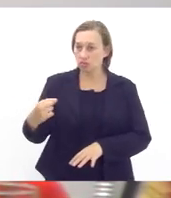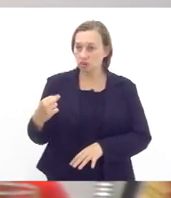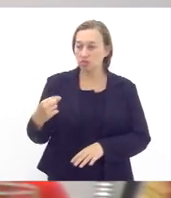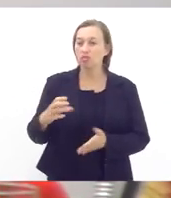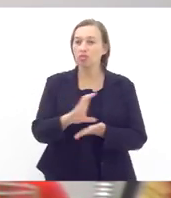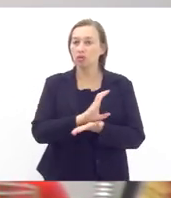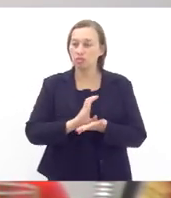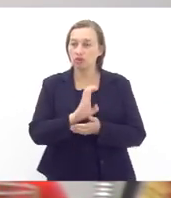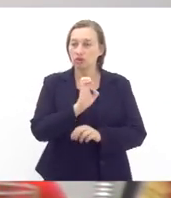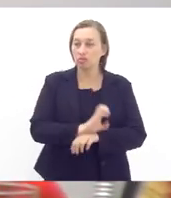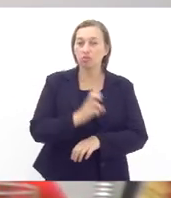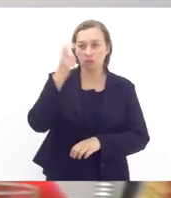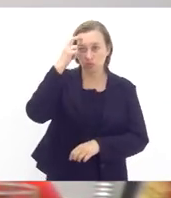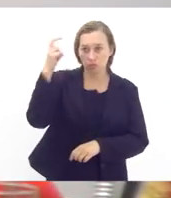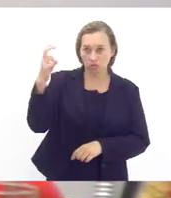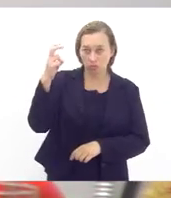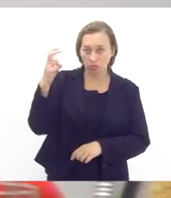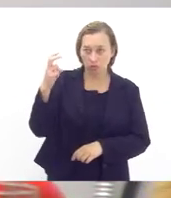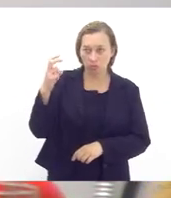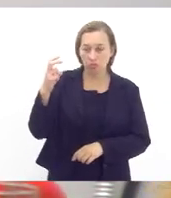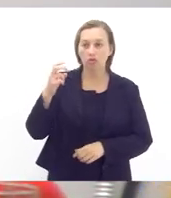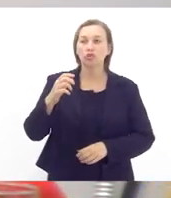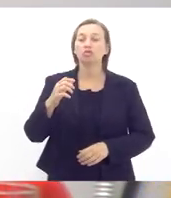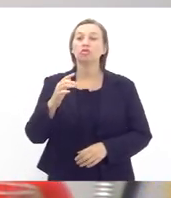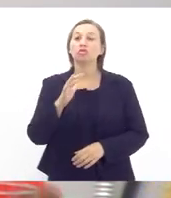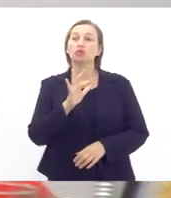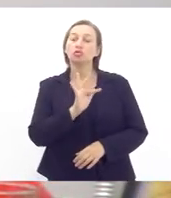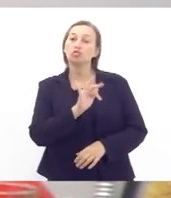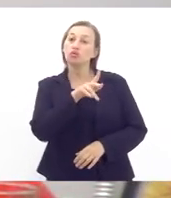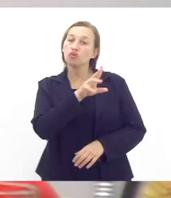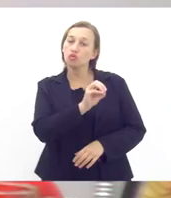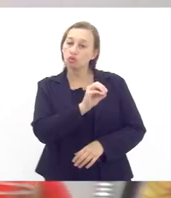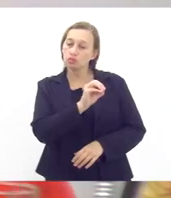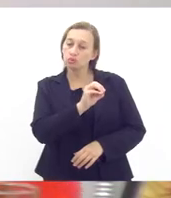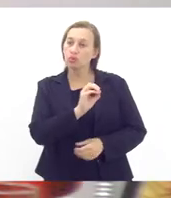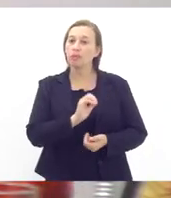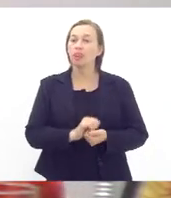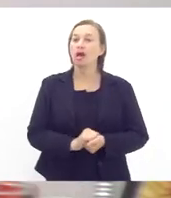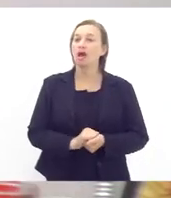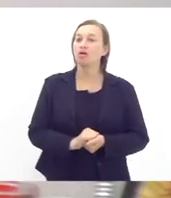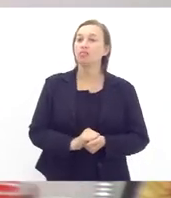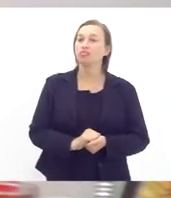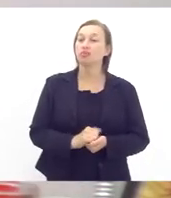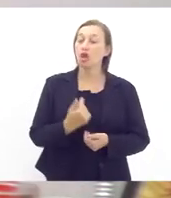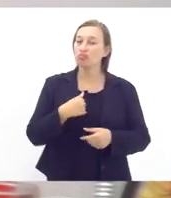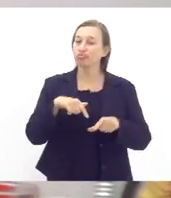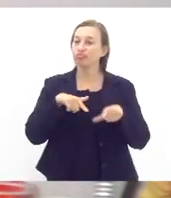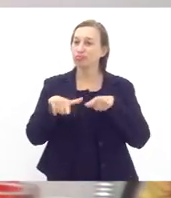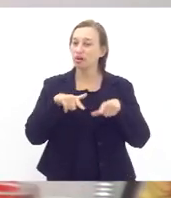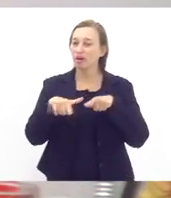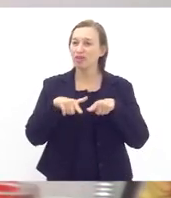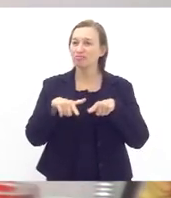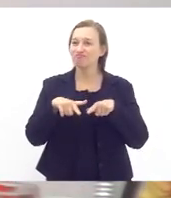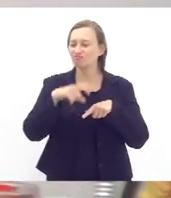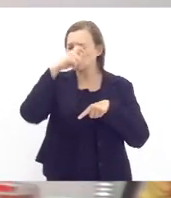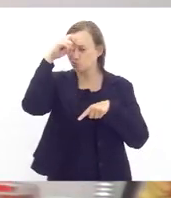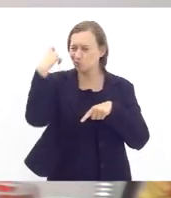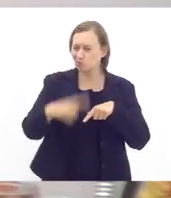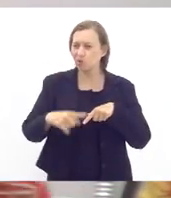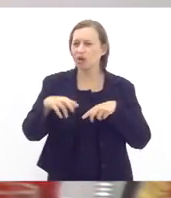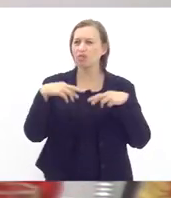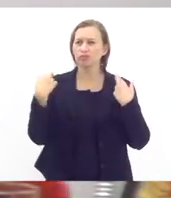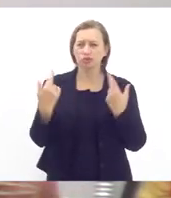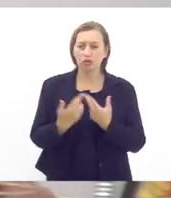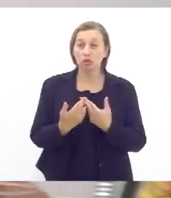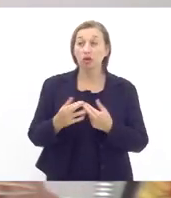conselho estadual de cultura ao cometer gestor do fundo e assim Eu trabalho muito são reuniões